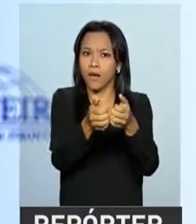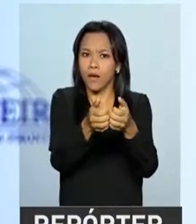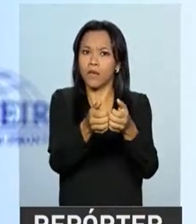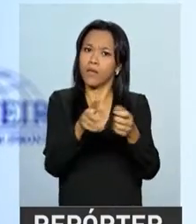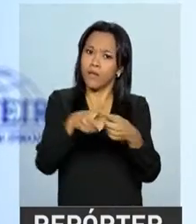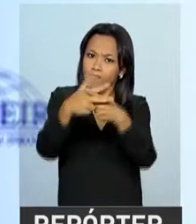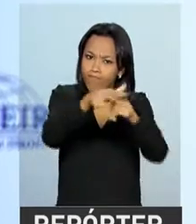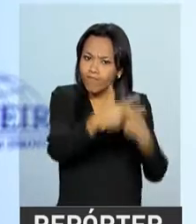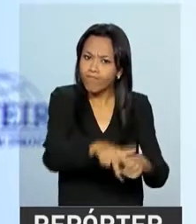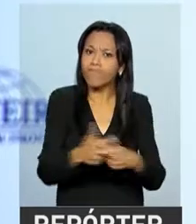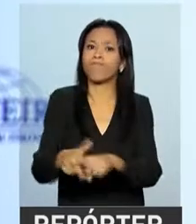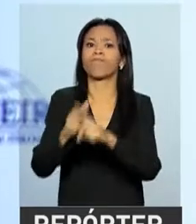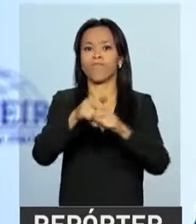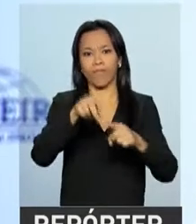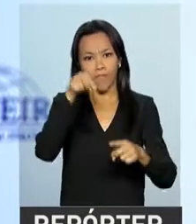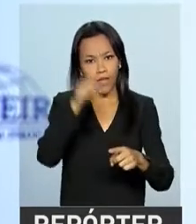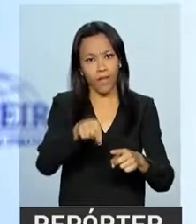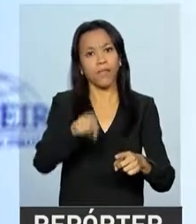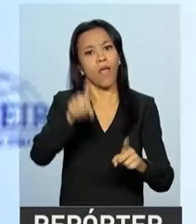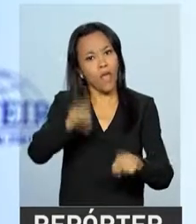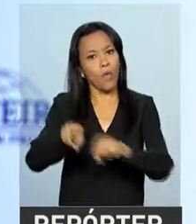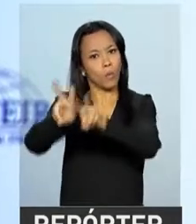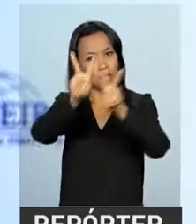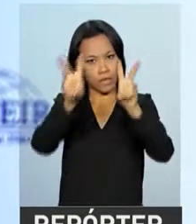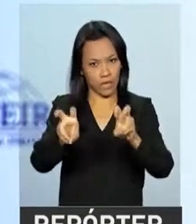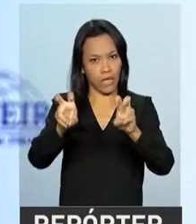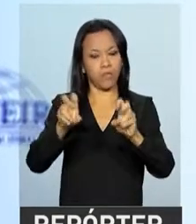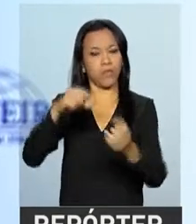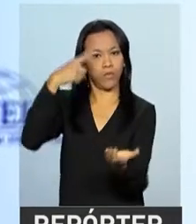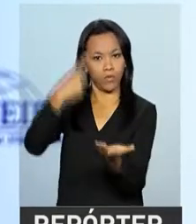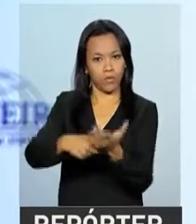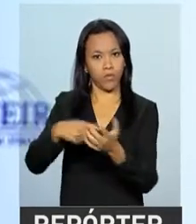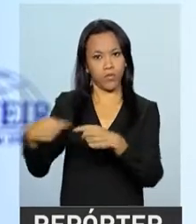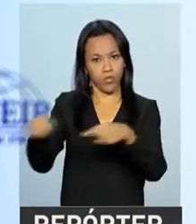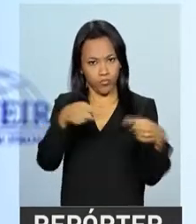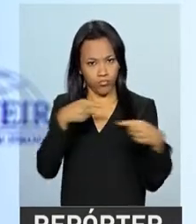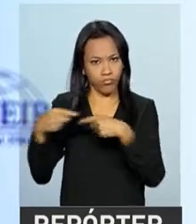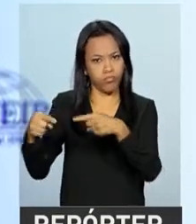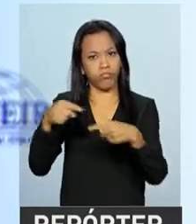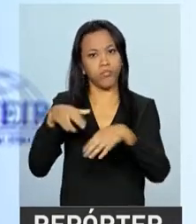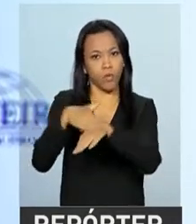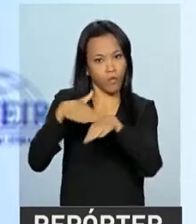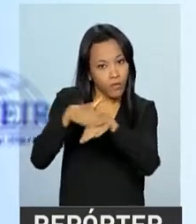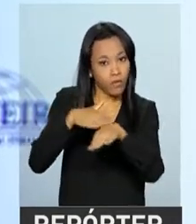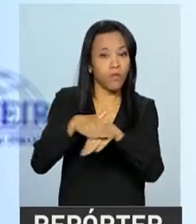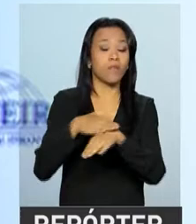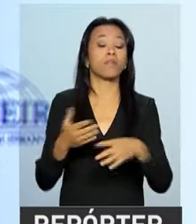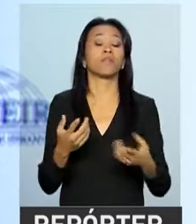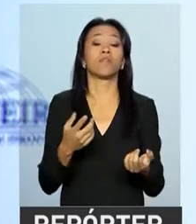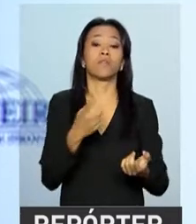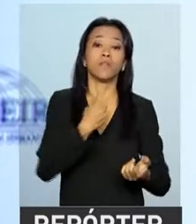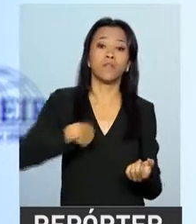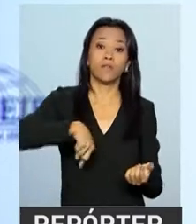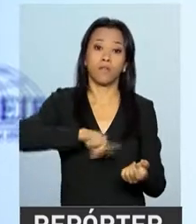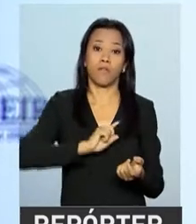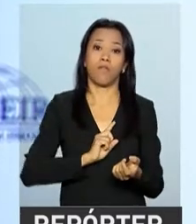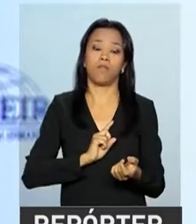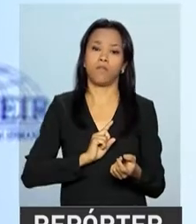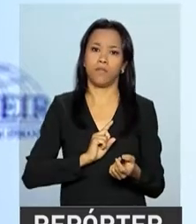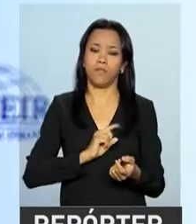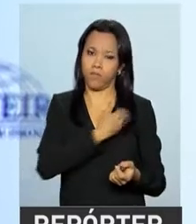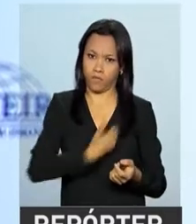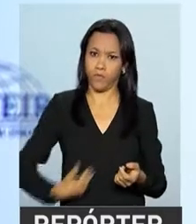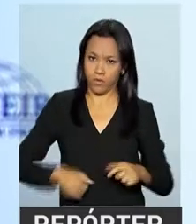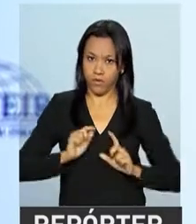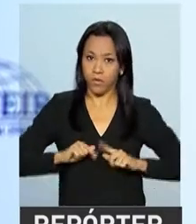para o próximo ano. É um tema que está na nossa pauta, na nossa agenda, e nós estamos trabalhando